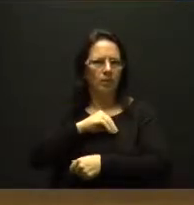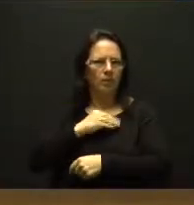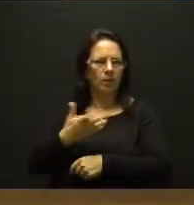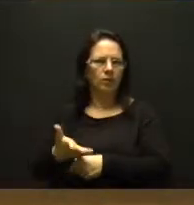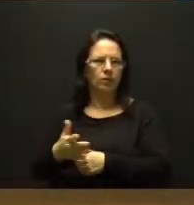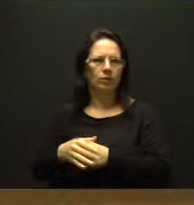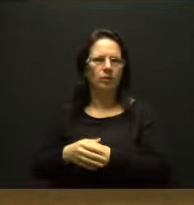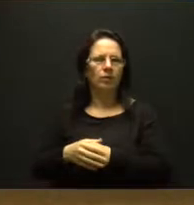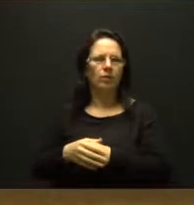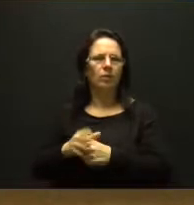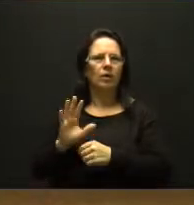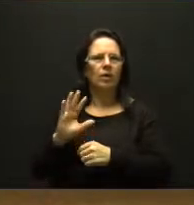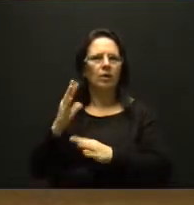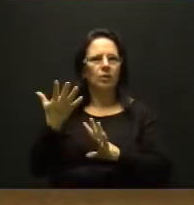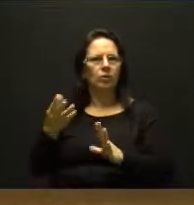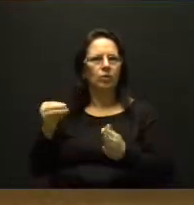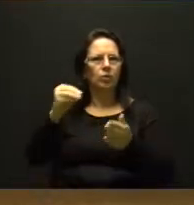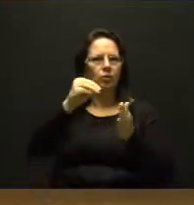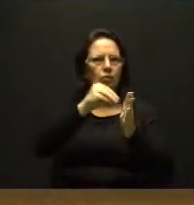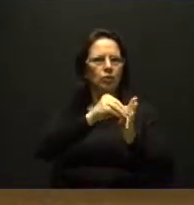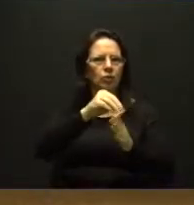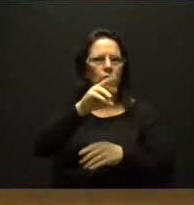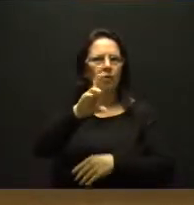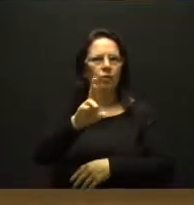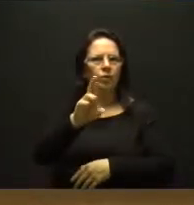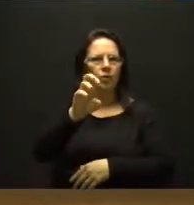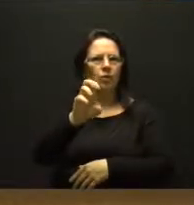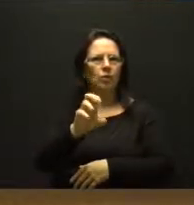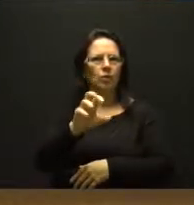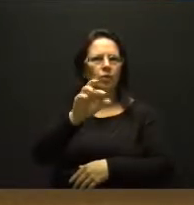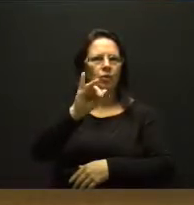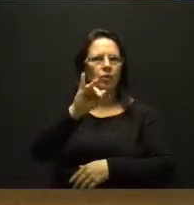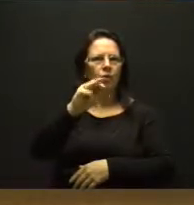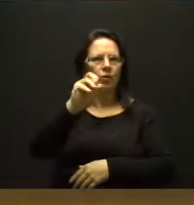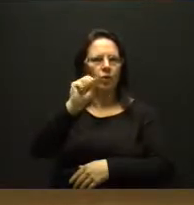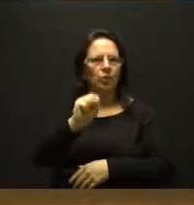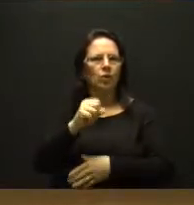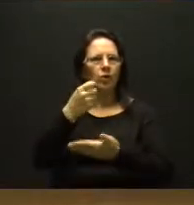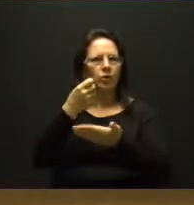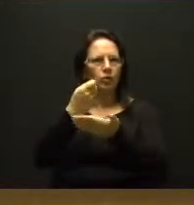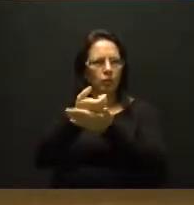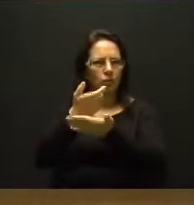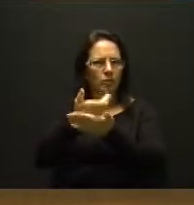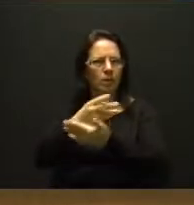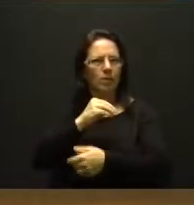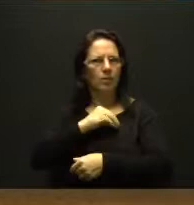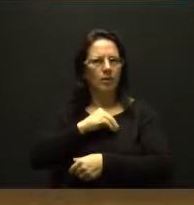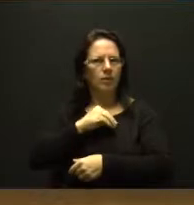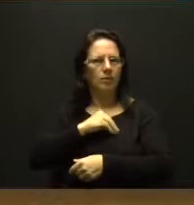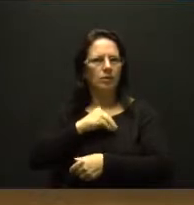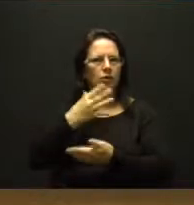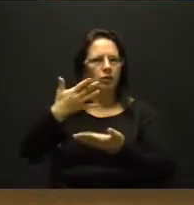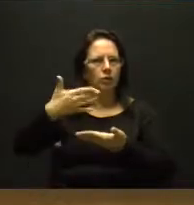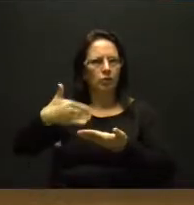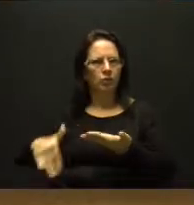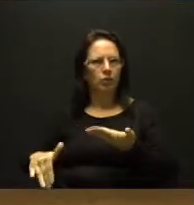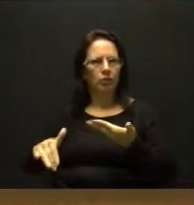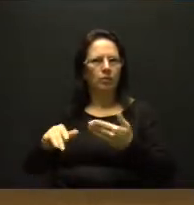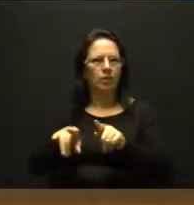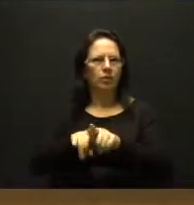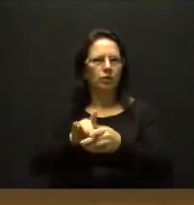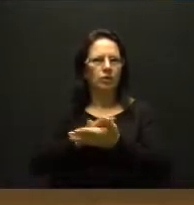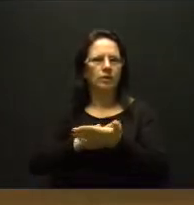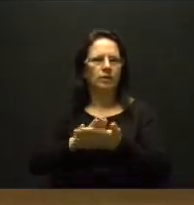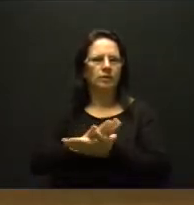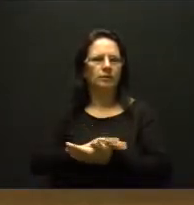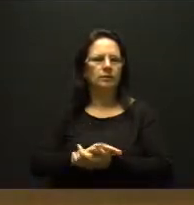para que inclua até no reffis fazer um financiamento desses pagamentos para que não seja penalizada na sua totalidade essa